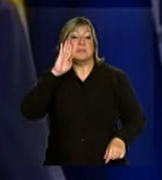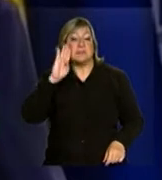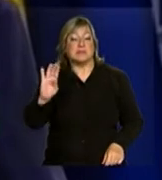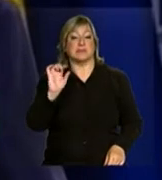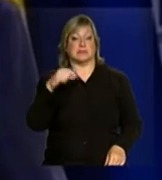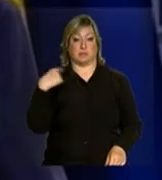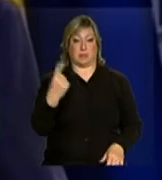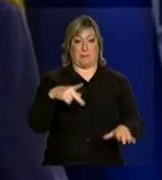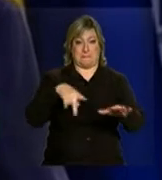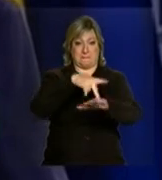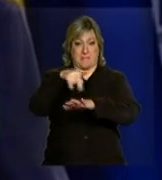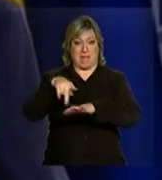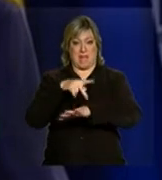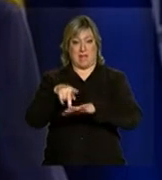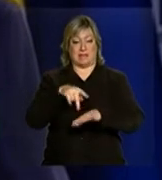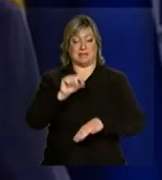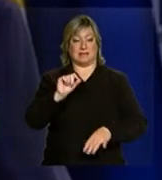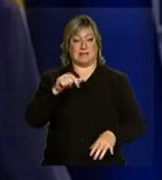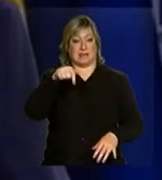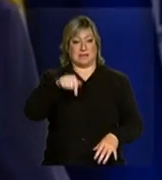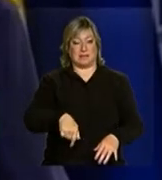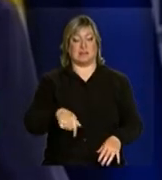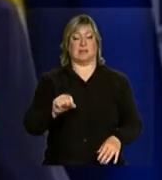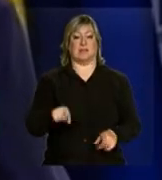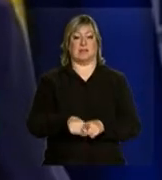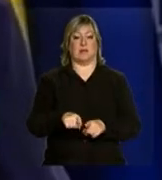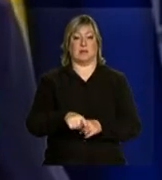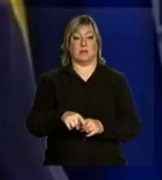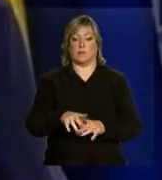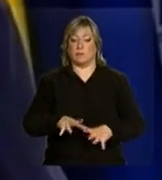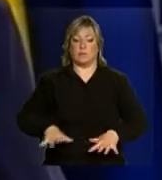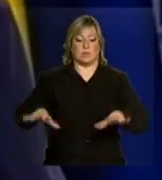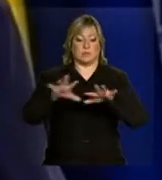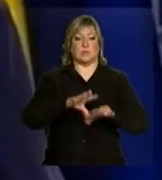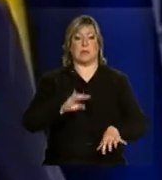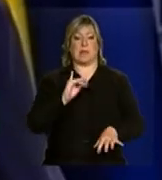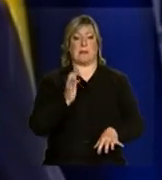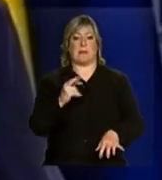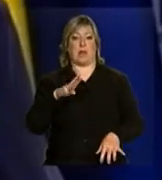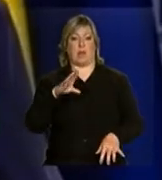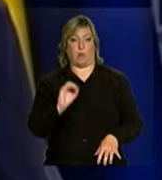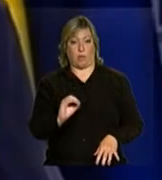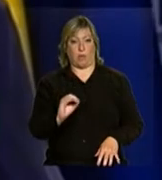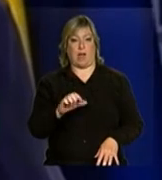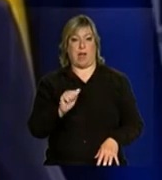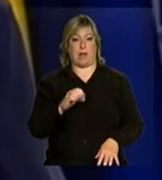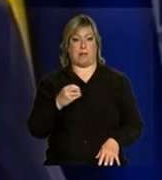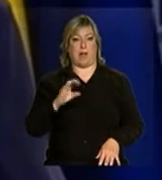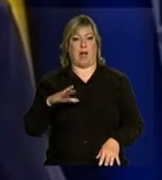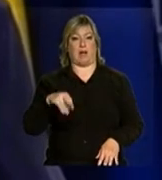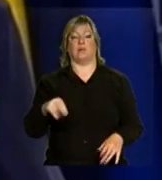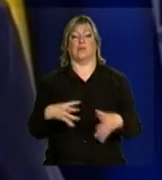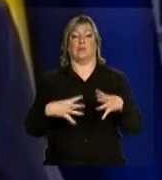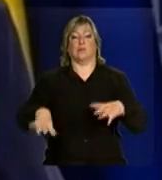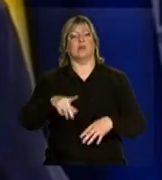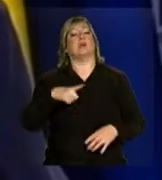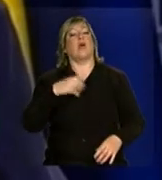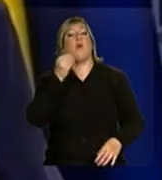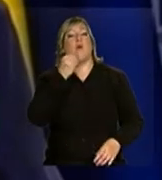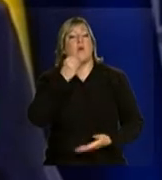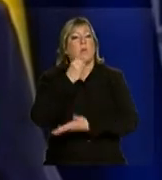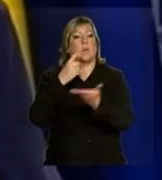os países aqui do mundo ibérico tenham a oportunidade de ter, eu diria,